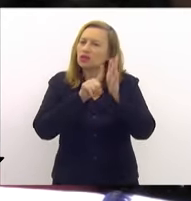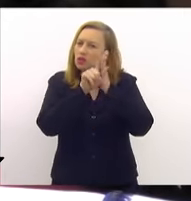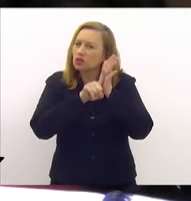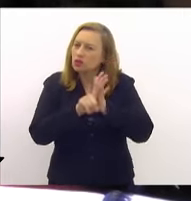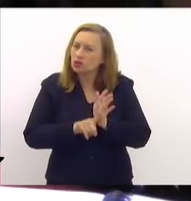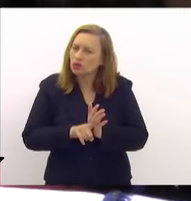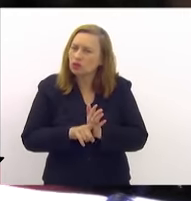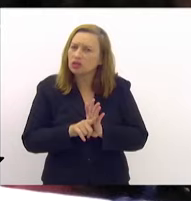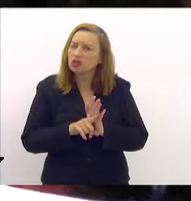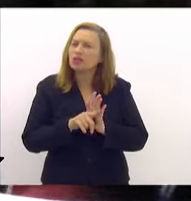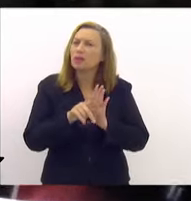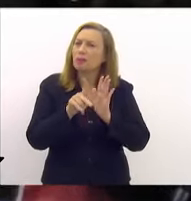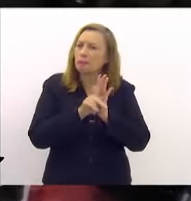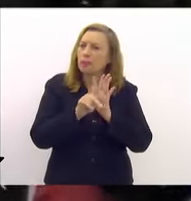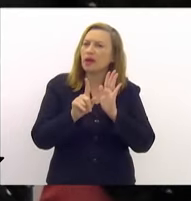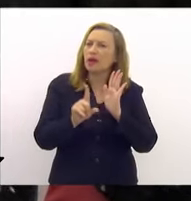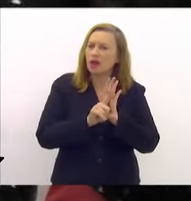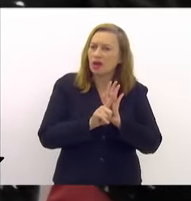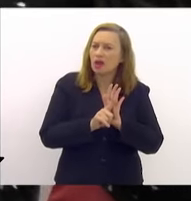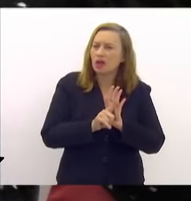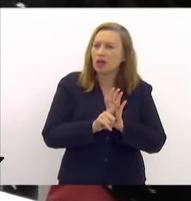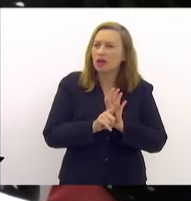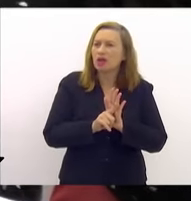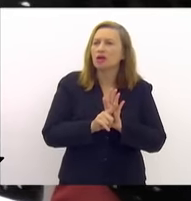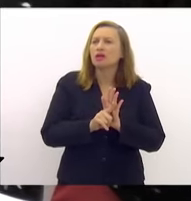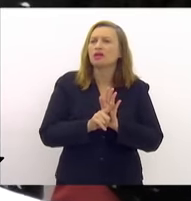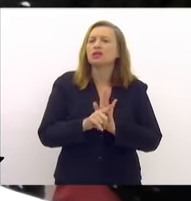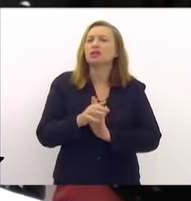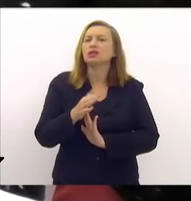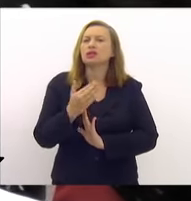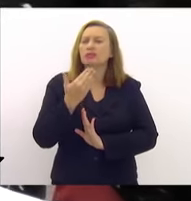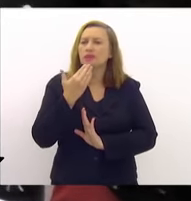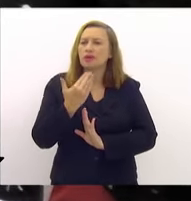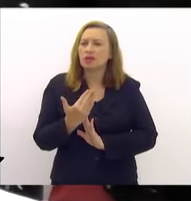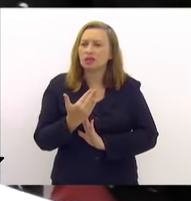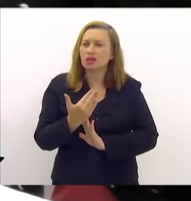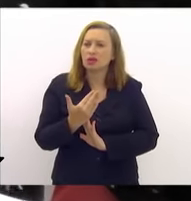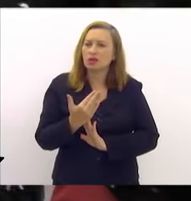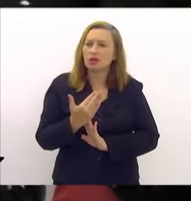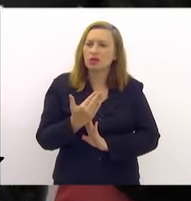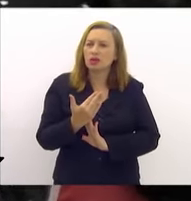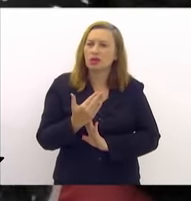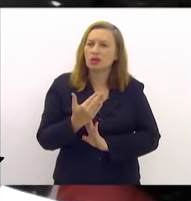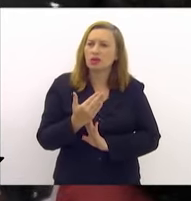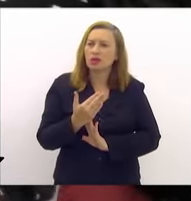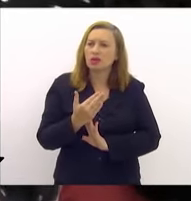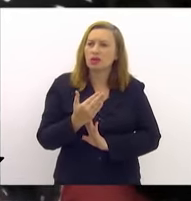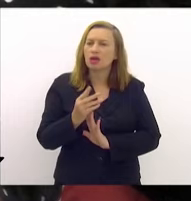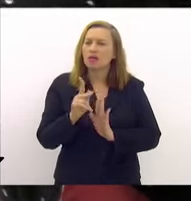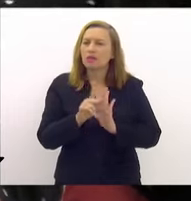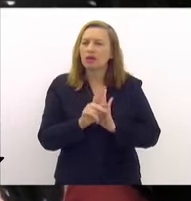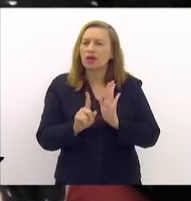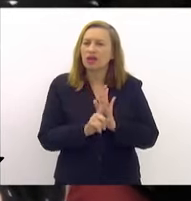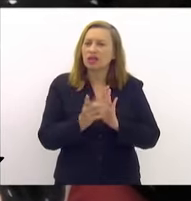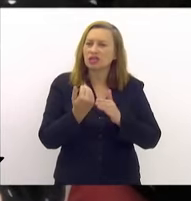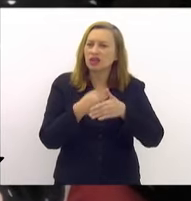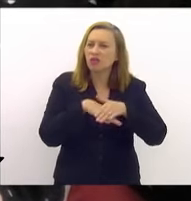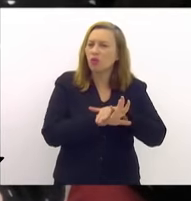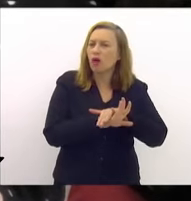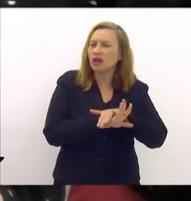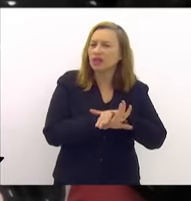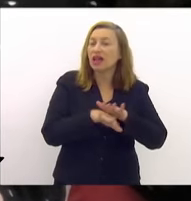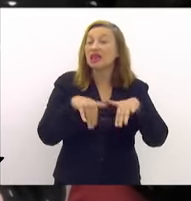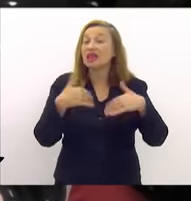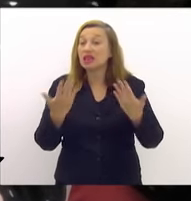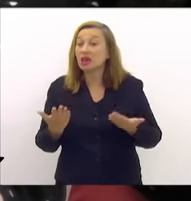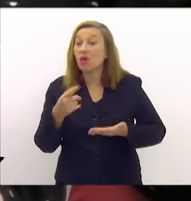de PL... e recorreu, por vezes, a PLs que estavam arquivados. Então,